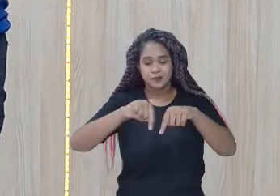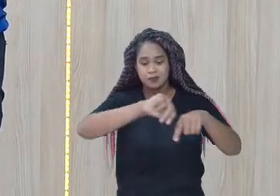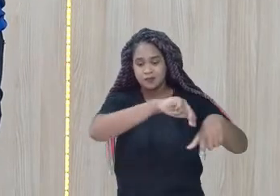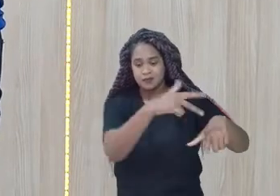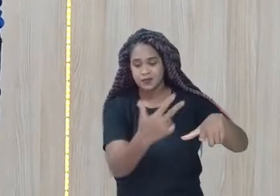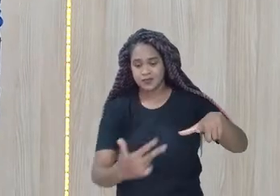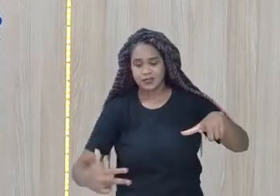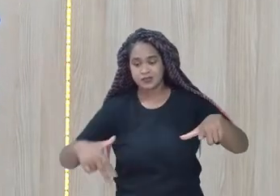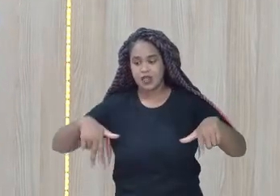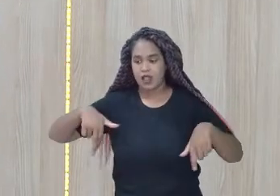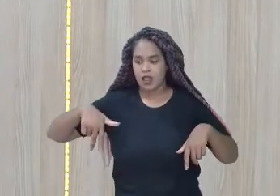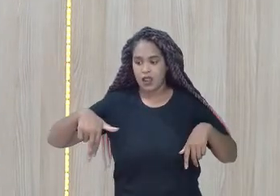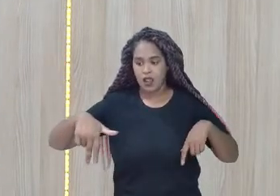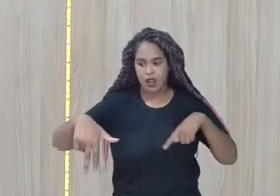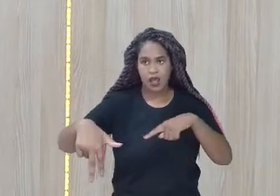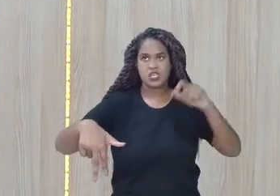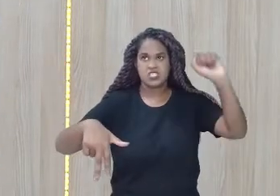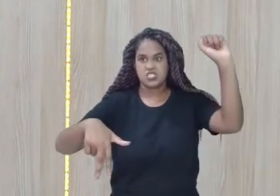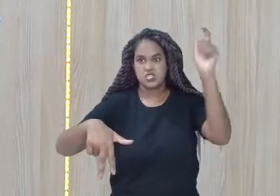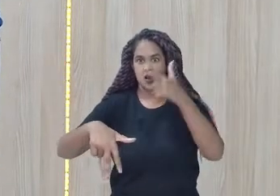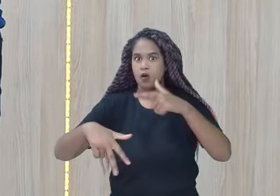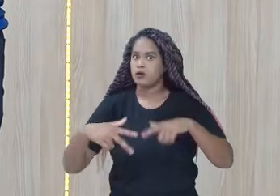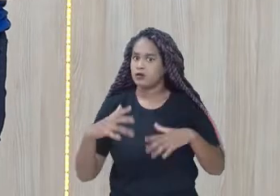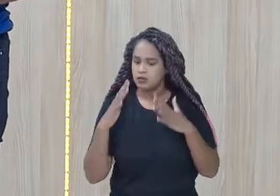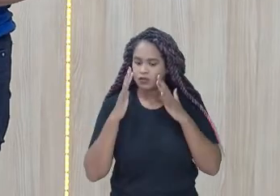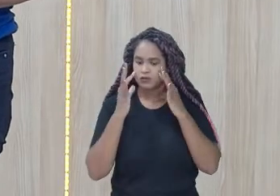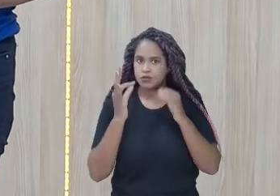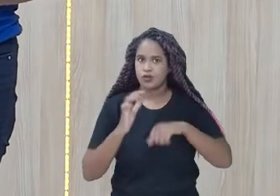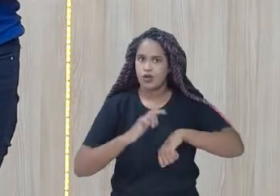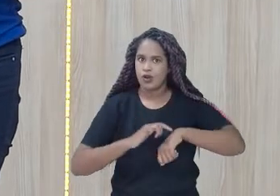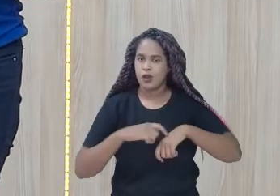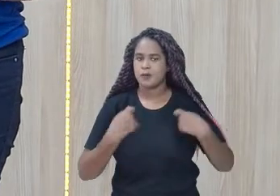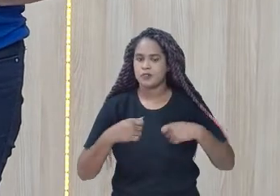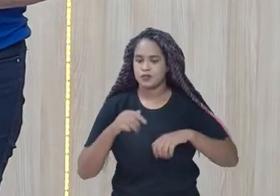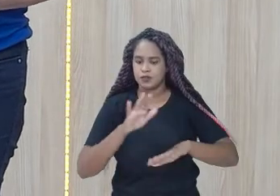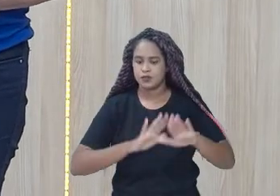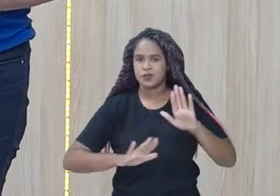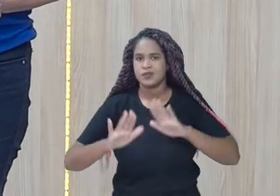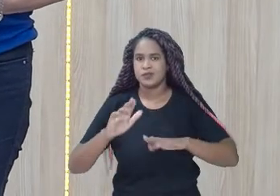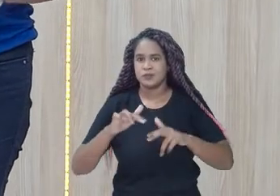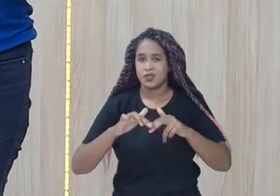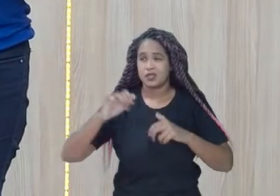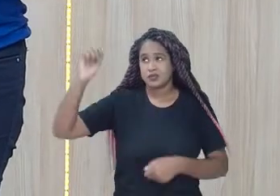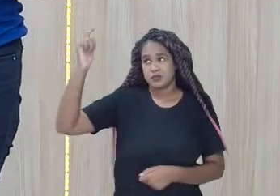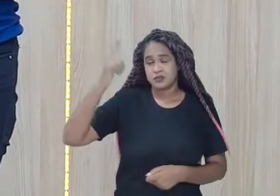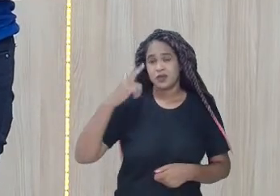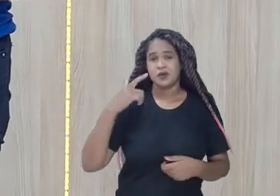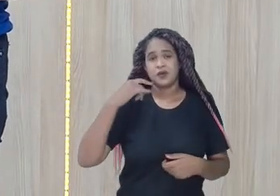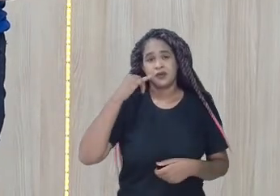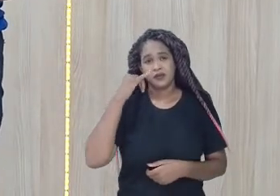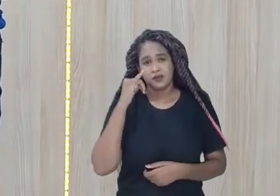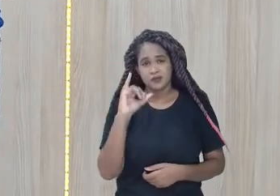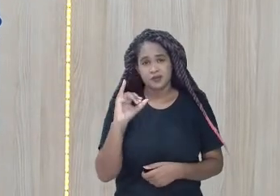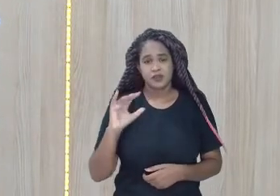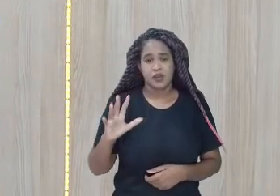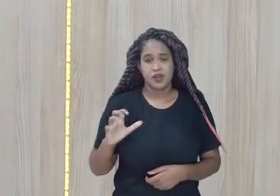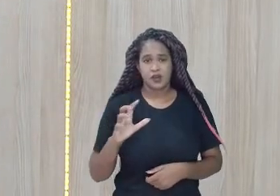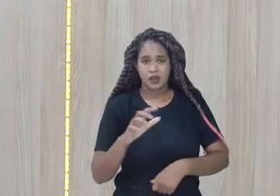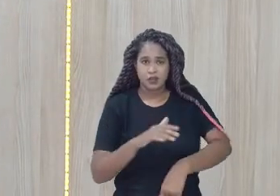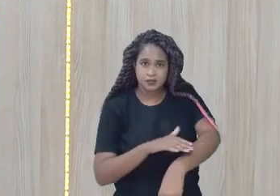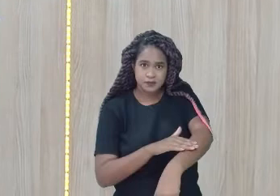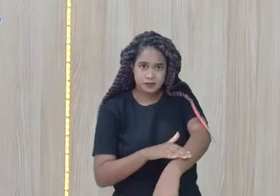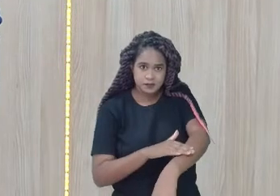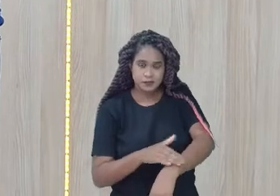Então observe os horários que requer mais cuidado com essa exposição para a prevenção do câncer de pele.